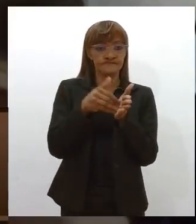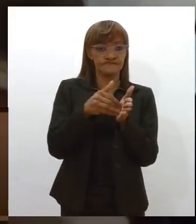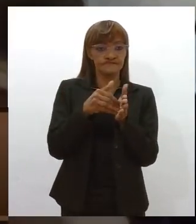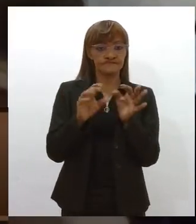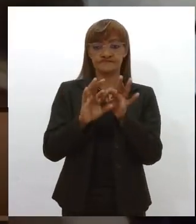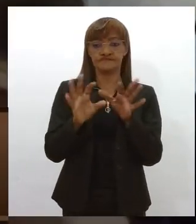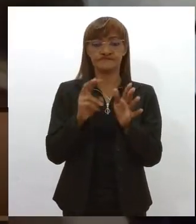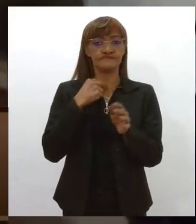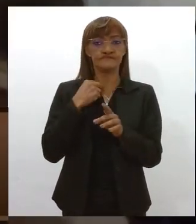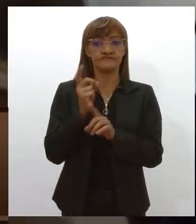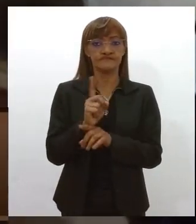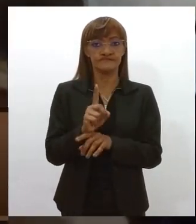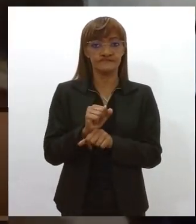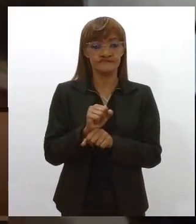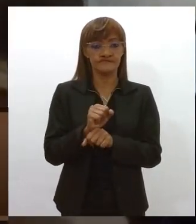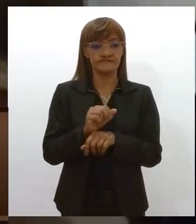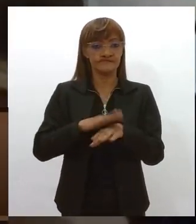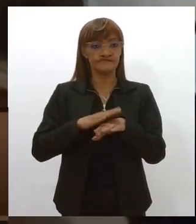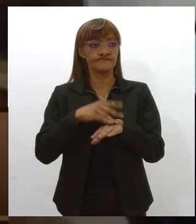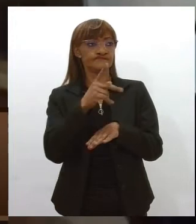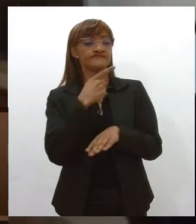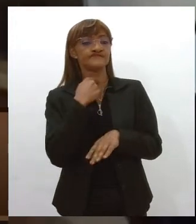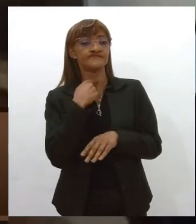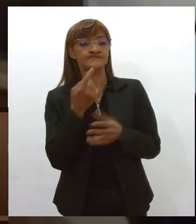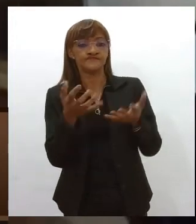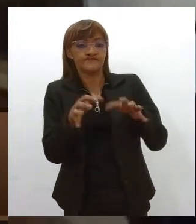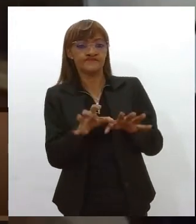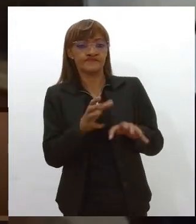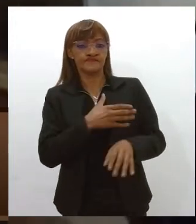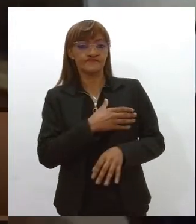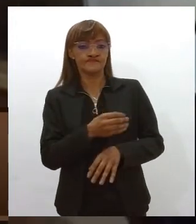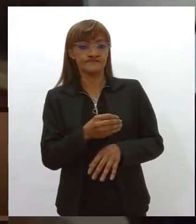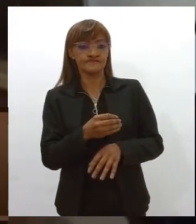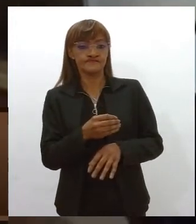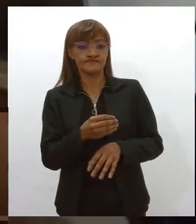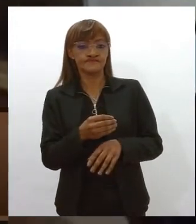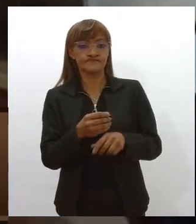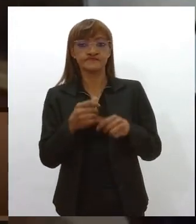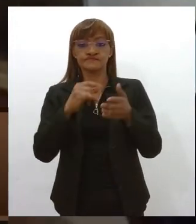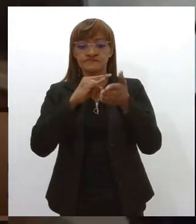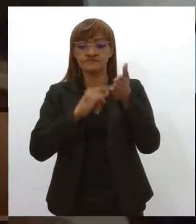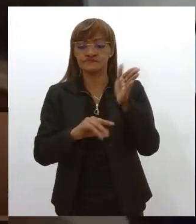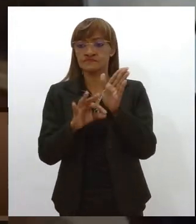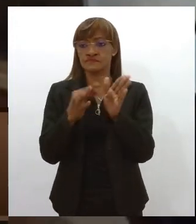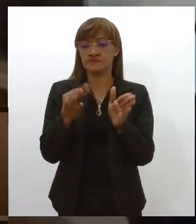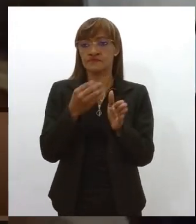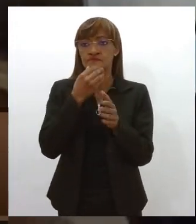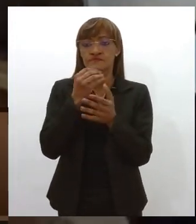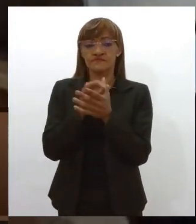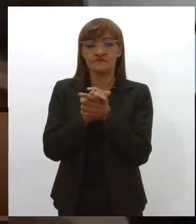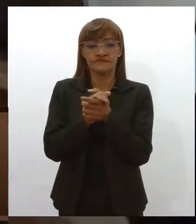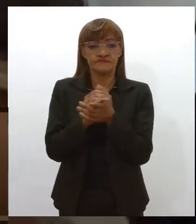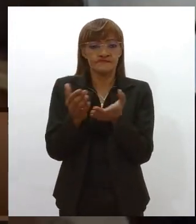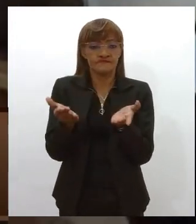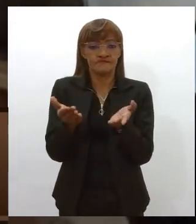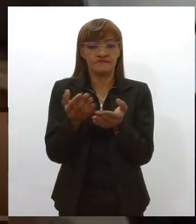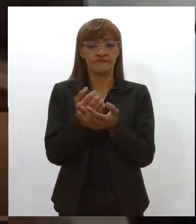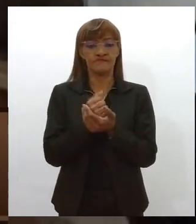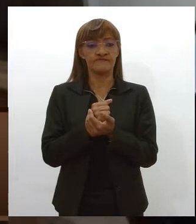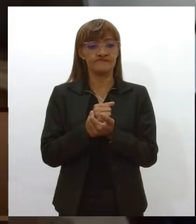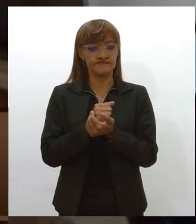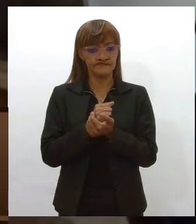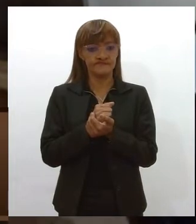pode, mesmo que você decida que você não quer mais ter filho. Você precisava da assinatura do seu companheiro. Então, a gente sabe que